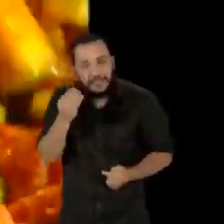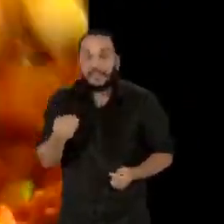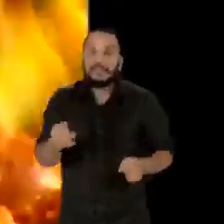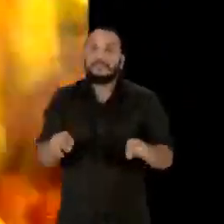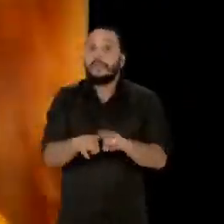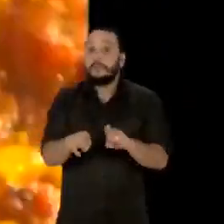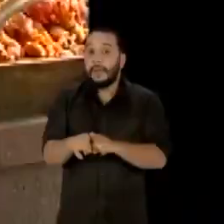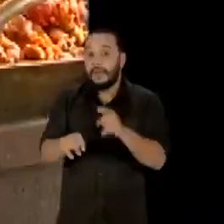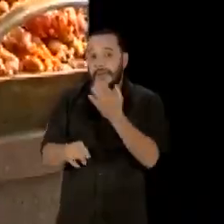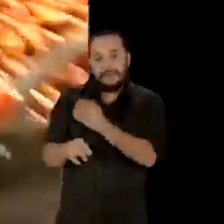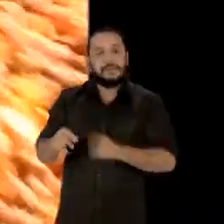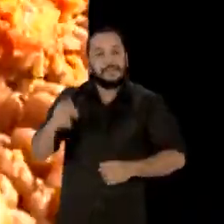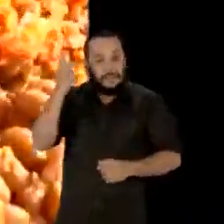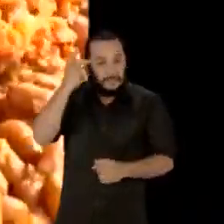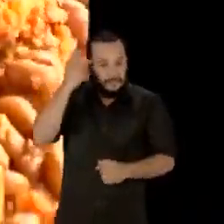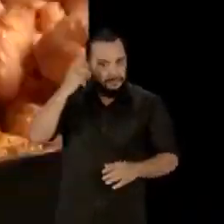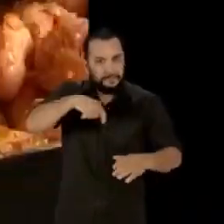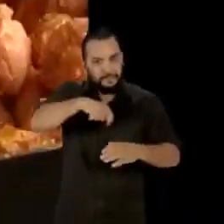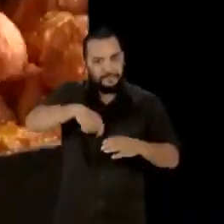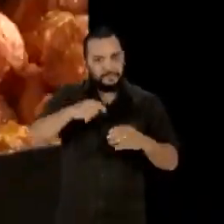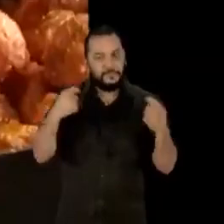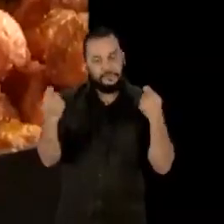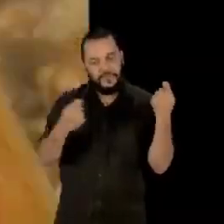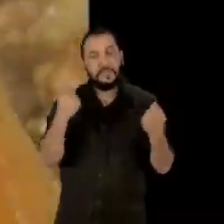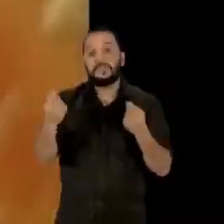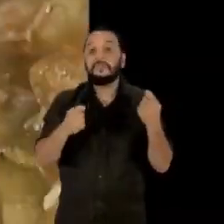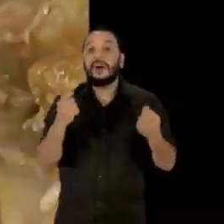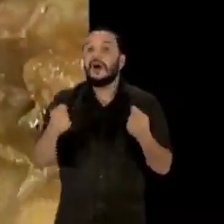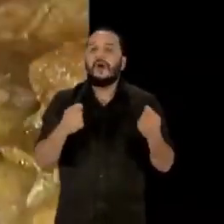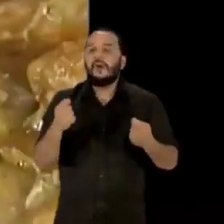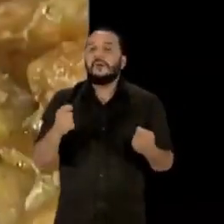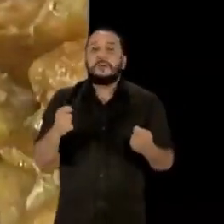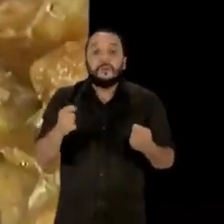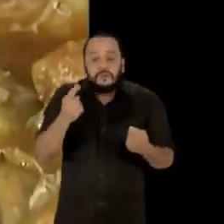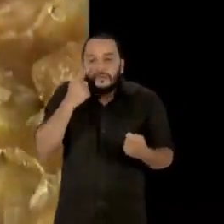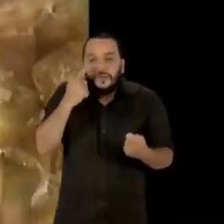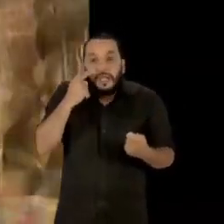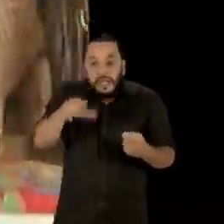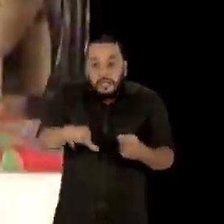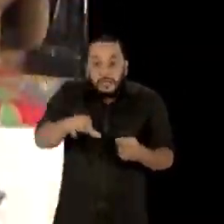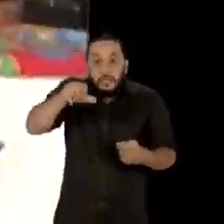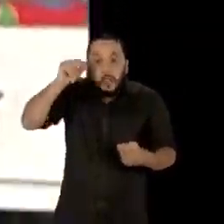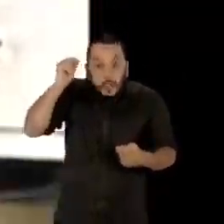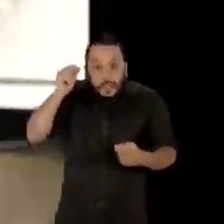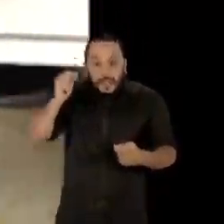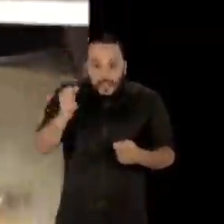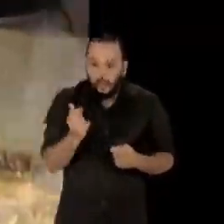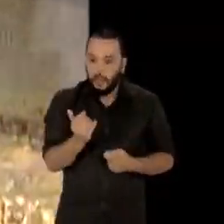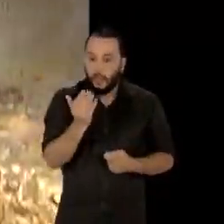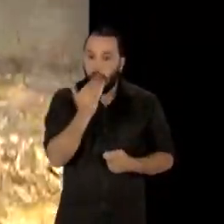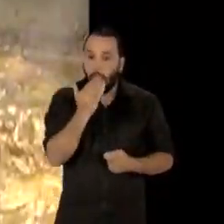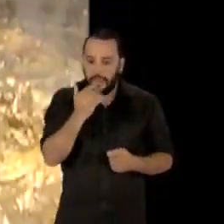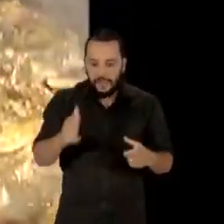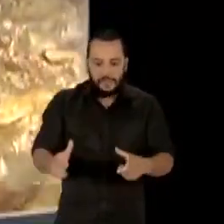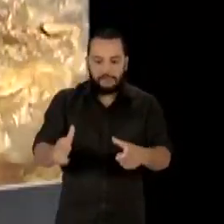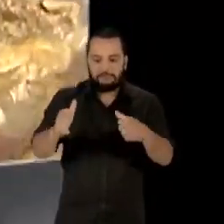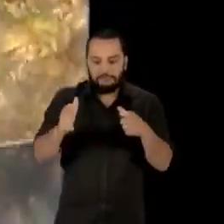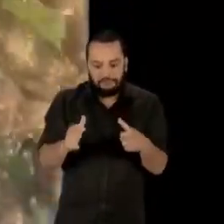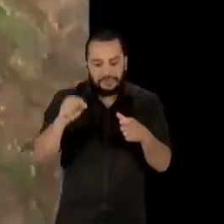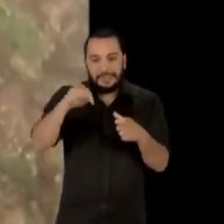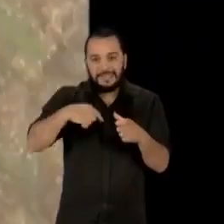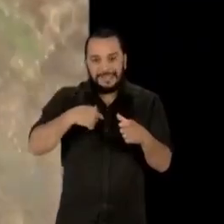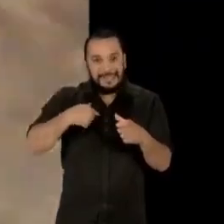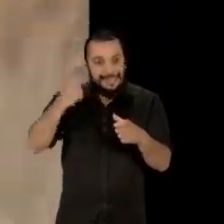gastronomia será o festival feito em são paulo organizado para eleger pratos e produtos típicos e saborosos de todo o